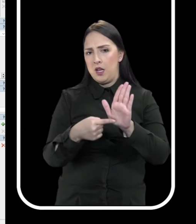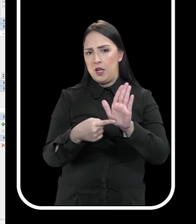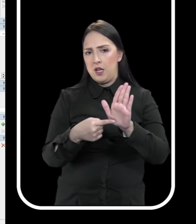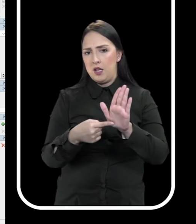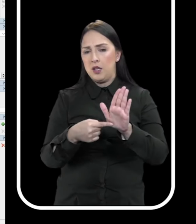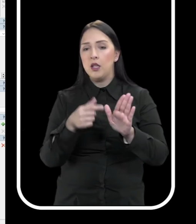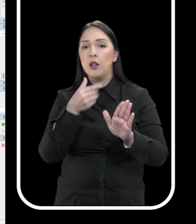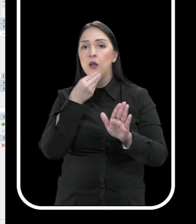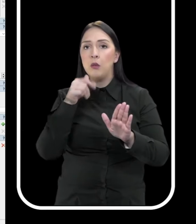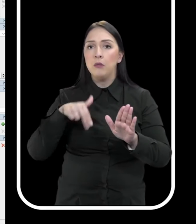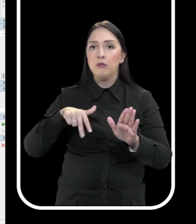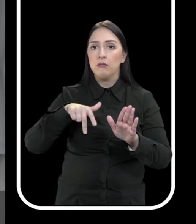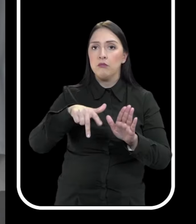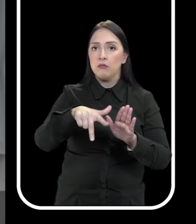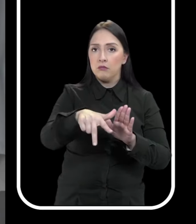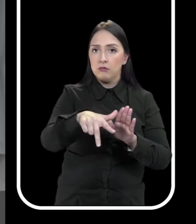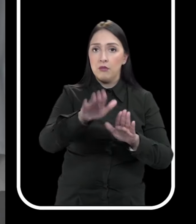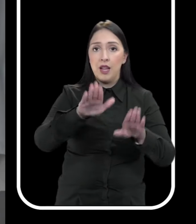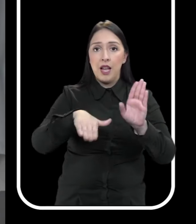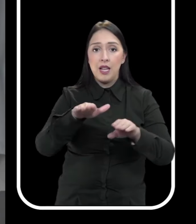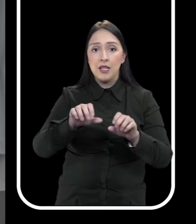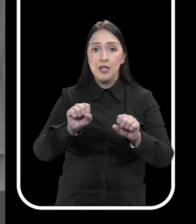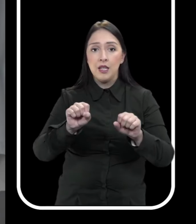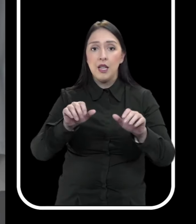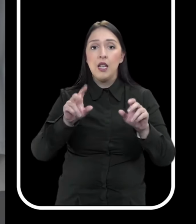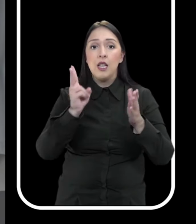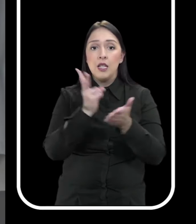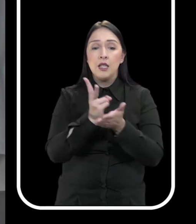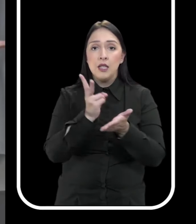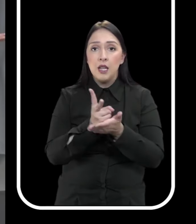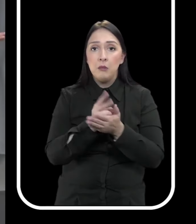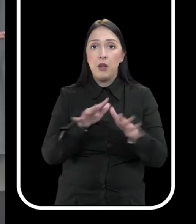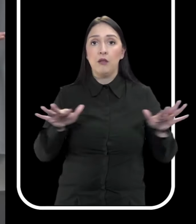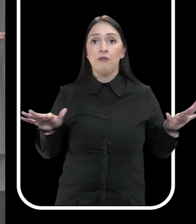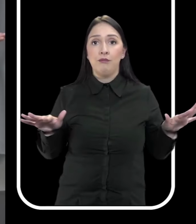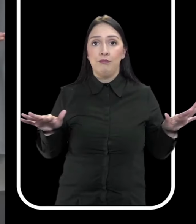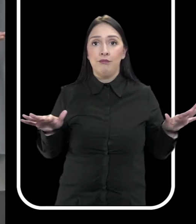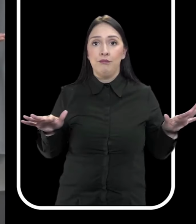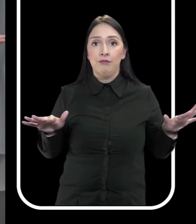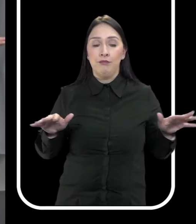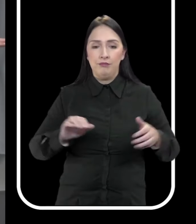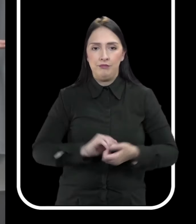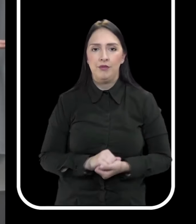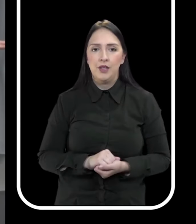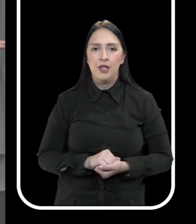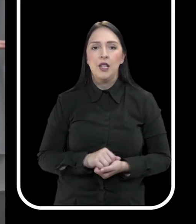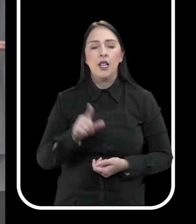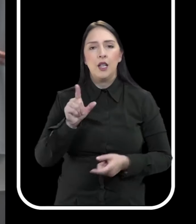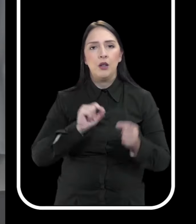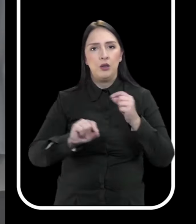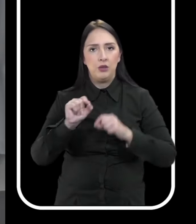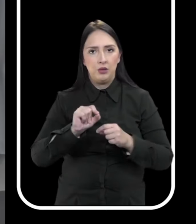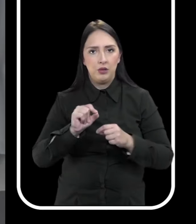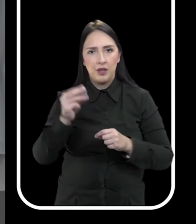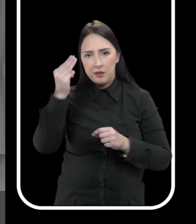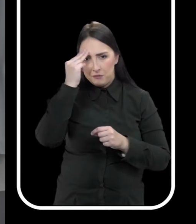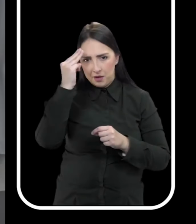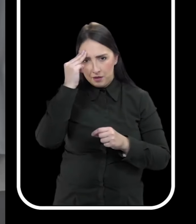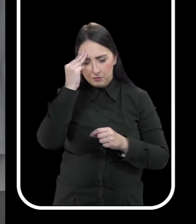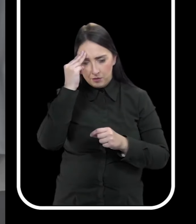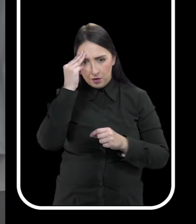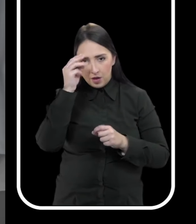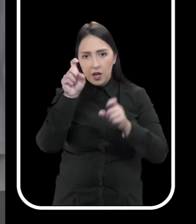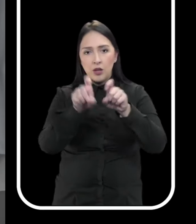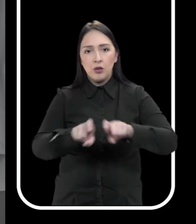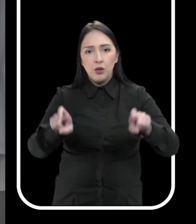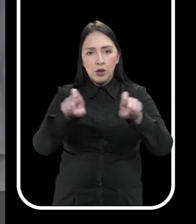não apareça esse operador caminhando legal pela fábrica. De repente ele aparece o tempo todo de mão aberta. Tá? Então é sinal que a